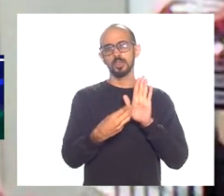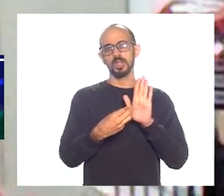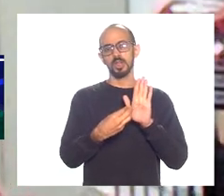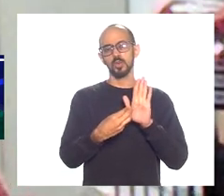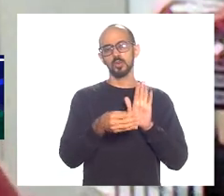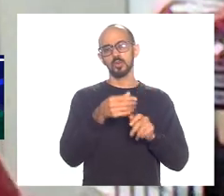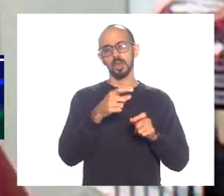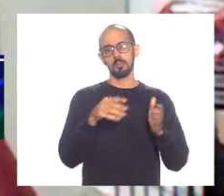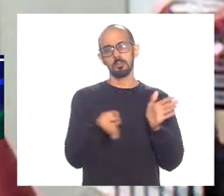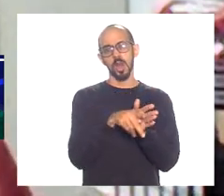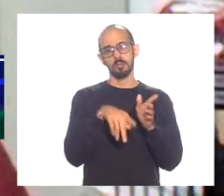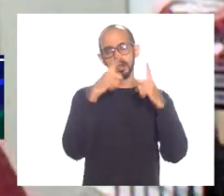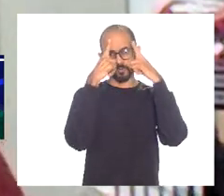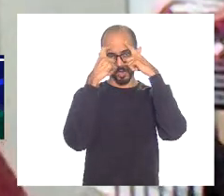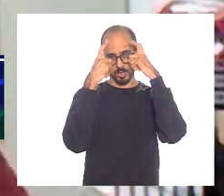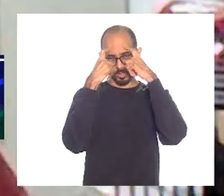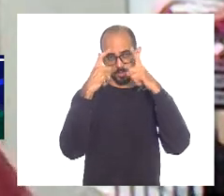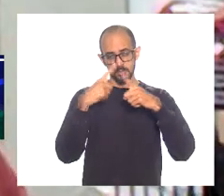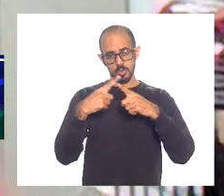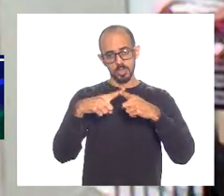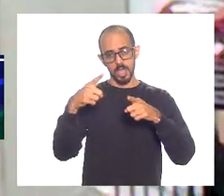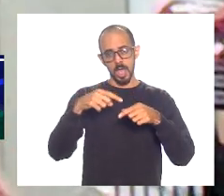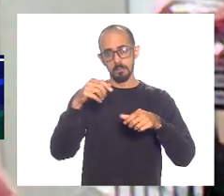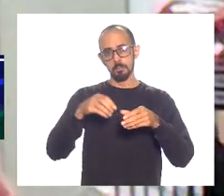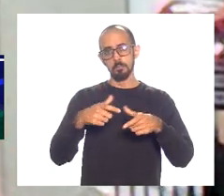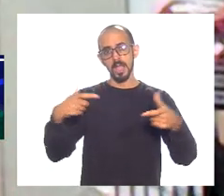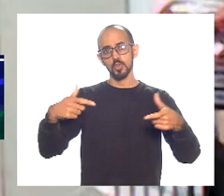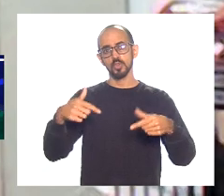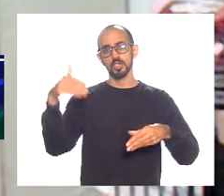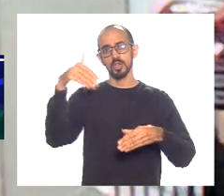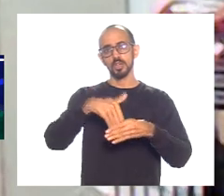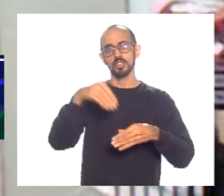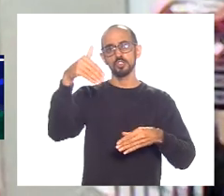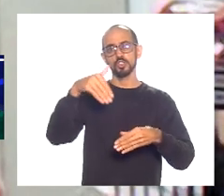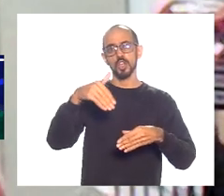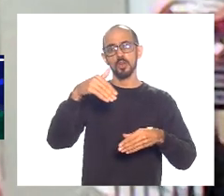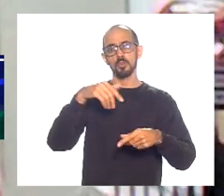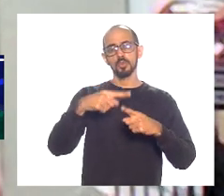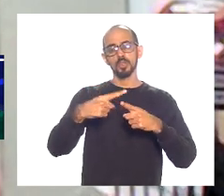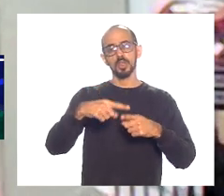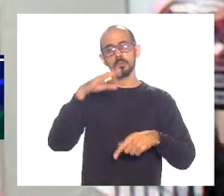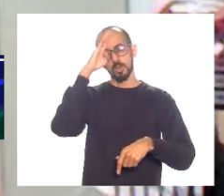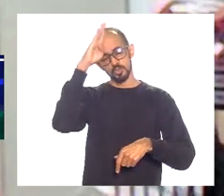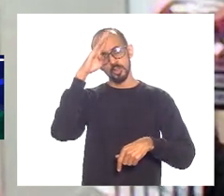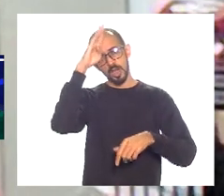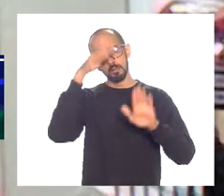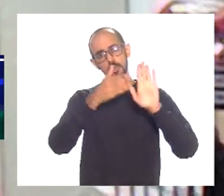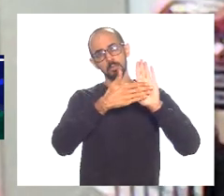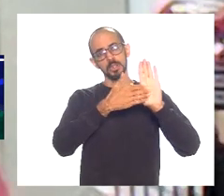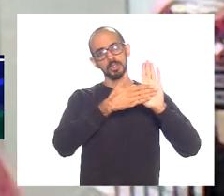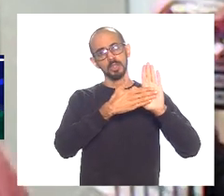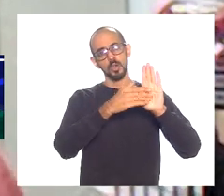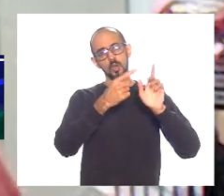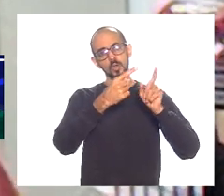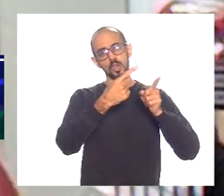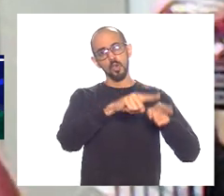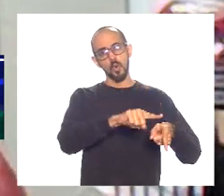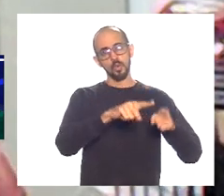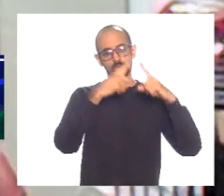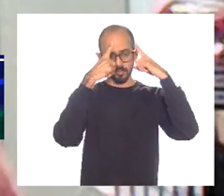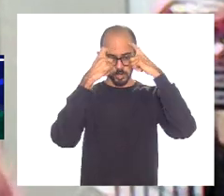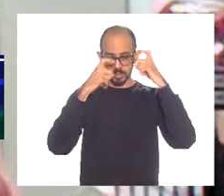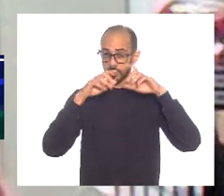República imaginando que, por exemplo, ele fosse ajudar a combater a violência. Não só não está fazendo isso, teve uma